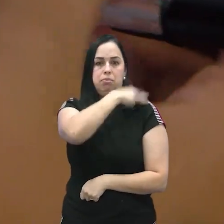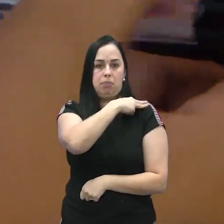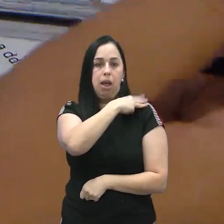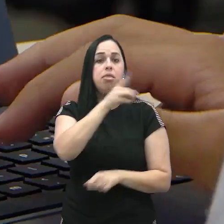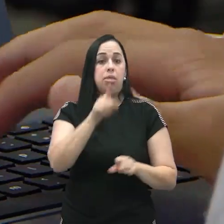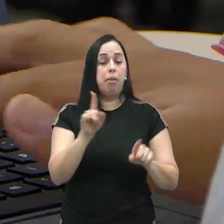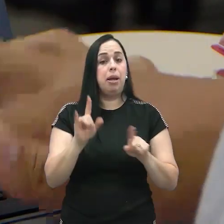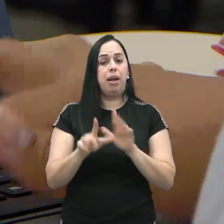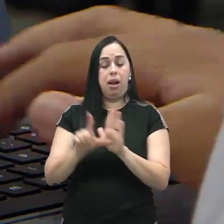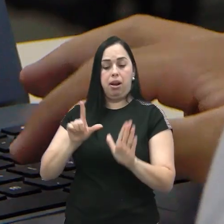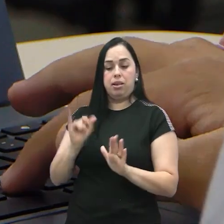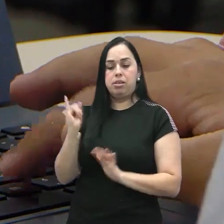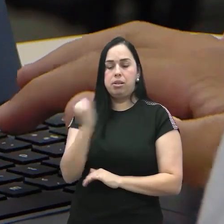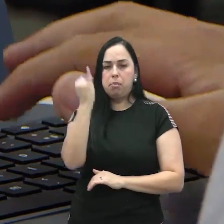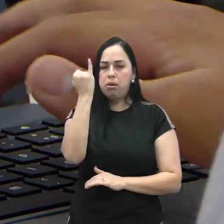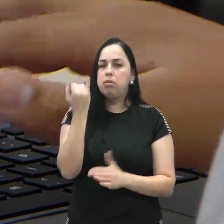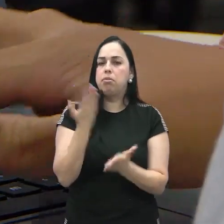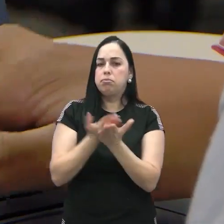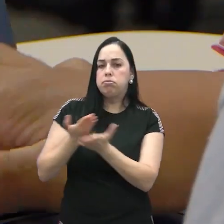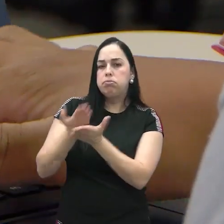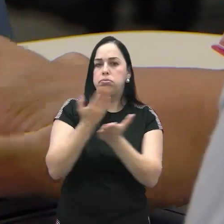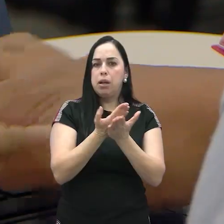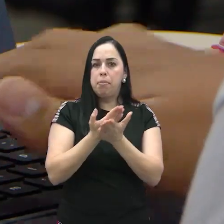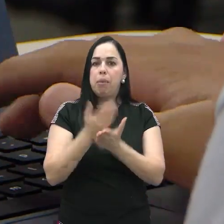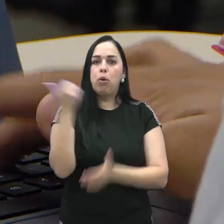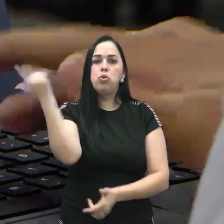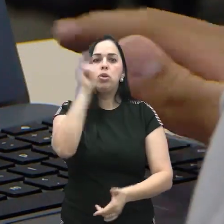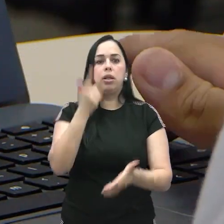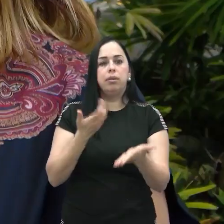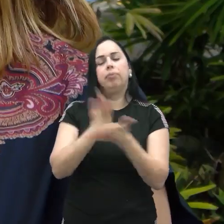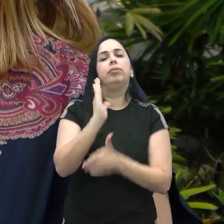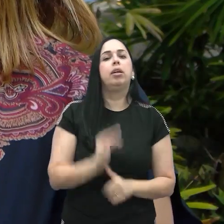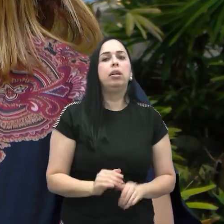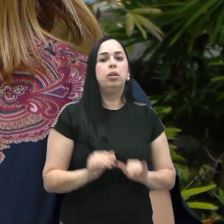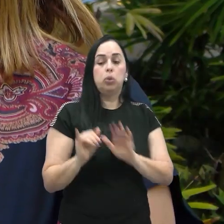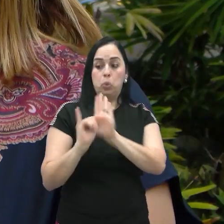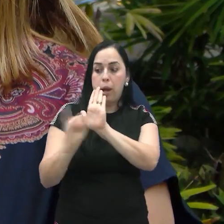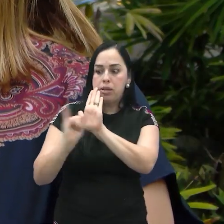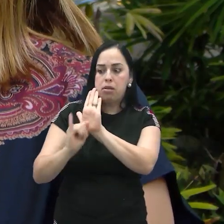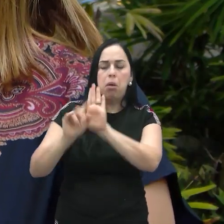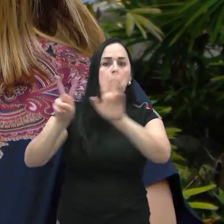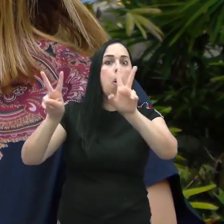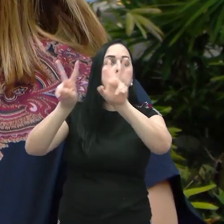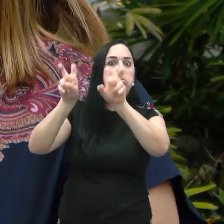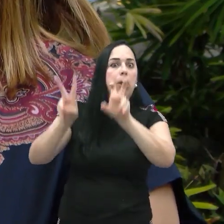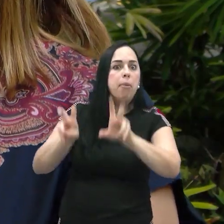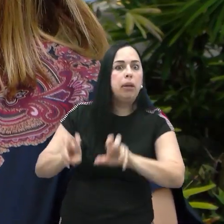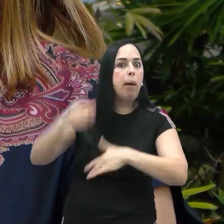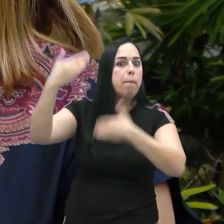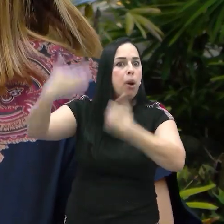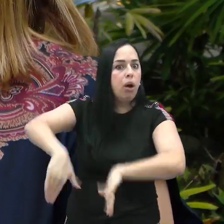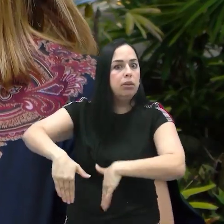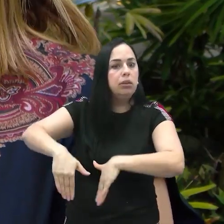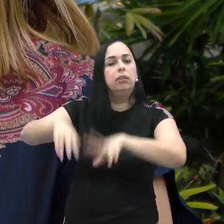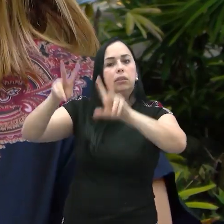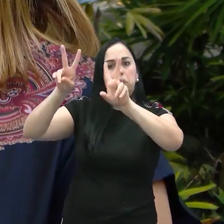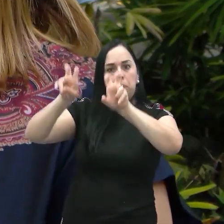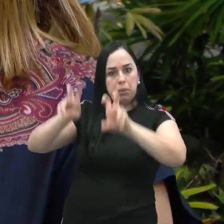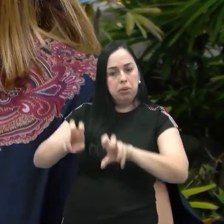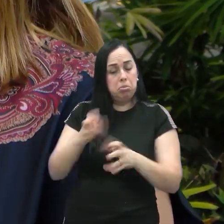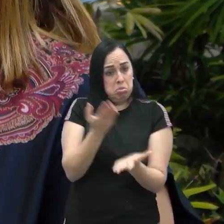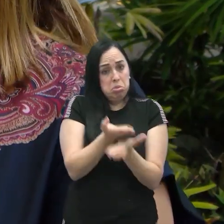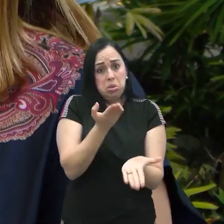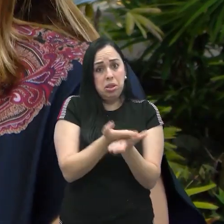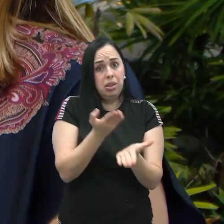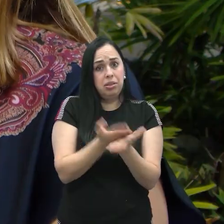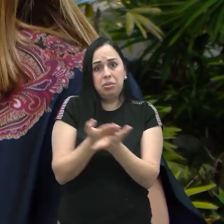ensino médio. É importante se preparar para garantir a aprovação. Podem buscar pelo edital, né, os assuntos que vão cair na prova, né,